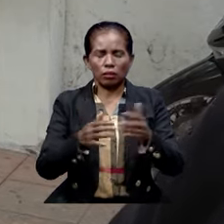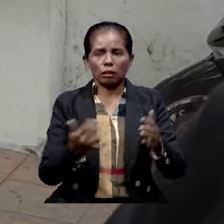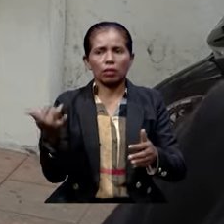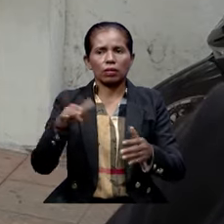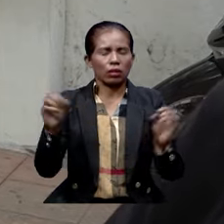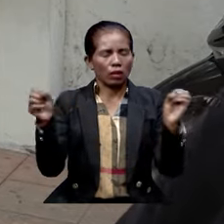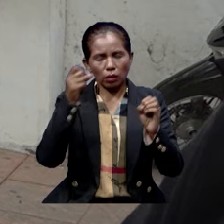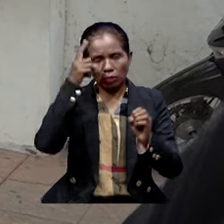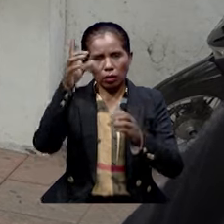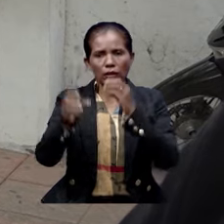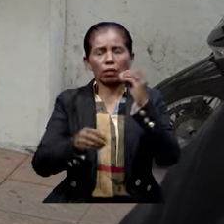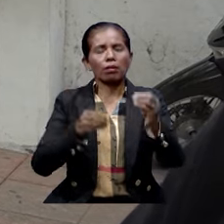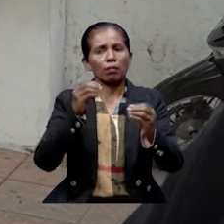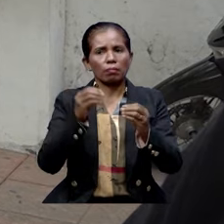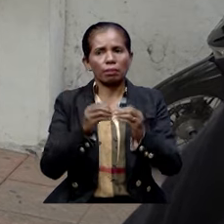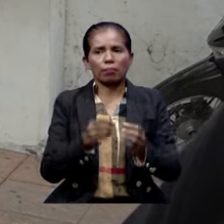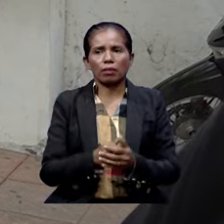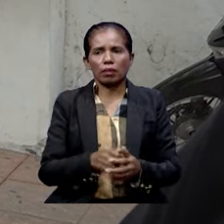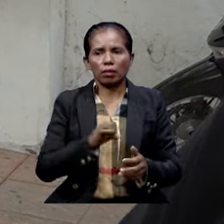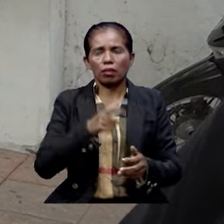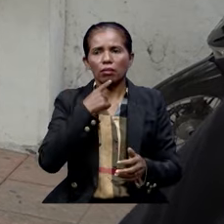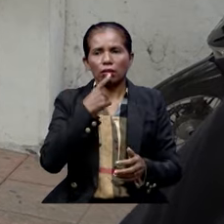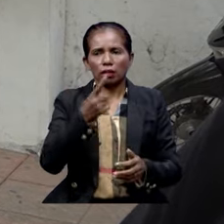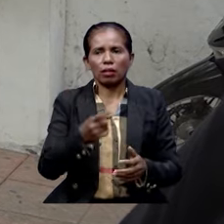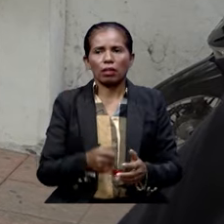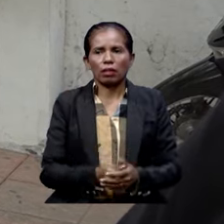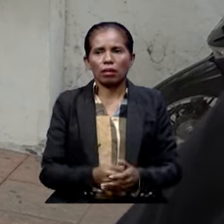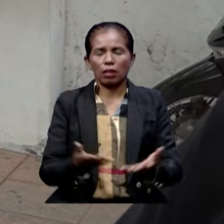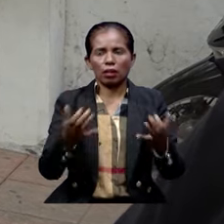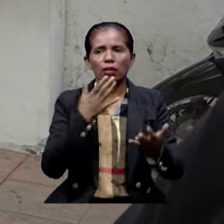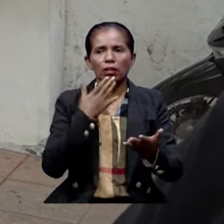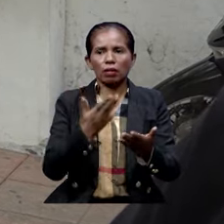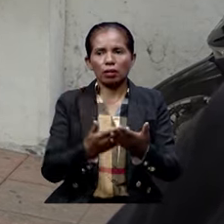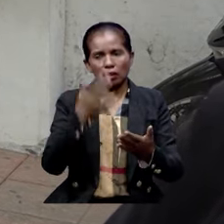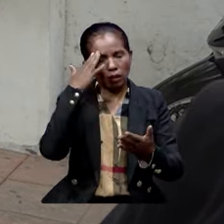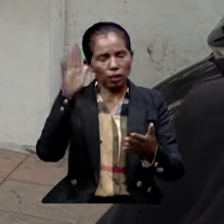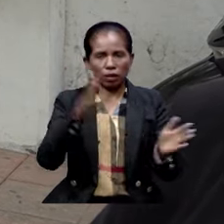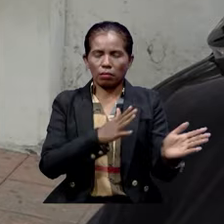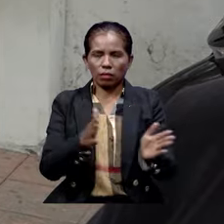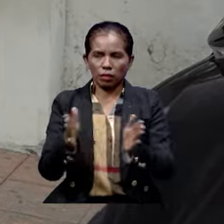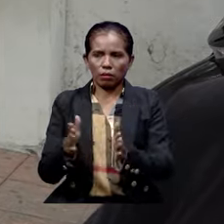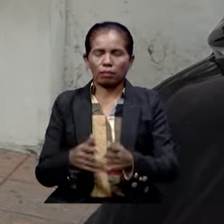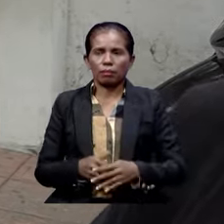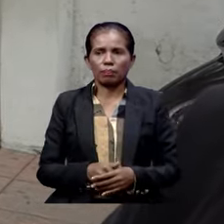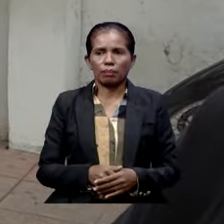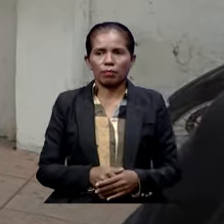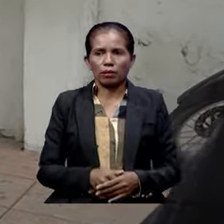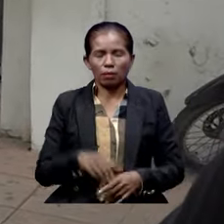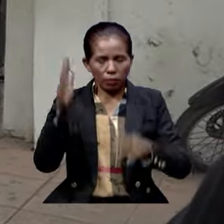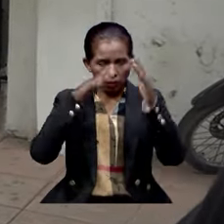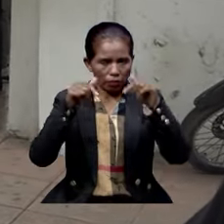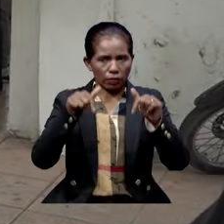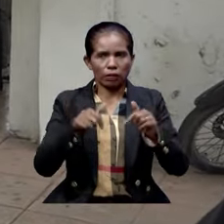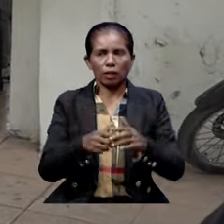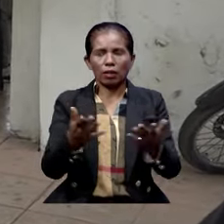la compreendo quando va botido em audiência, né? A cara qualidade, mas lá tem processo. Ah, problema, né?